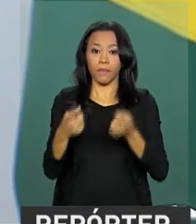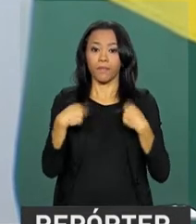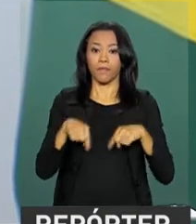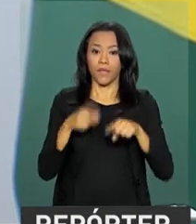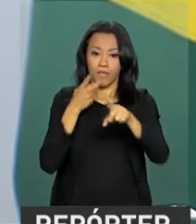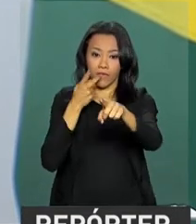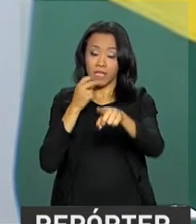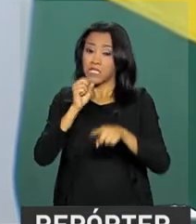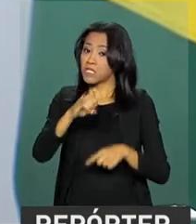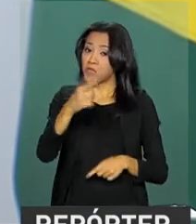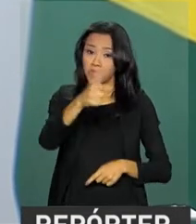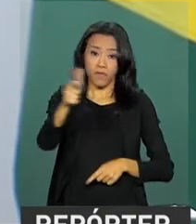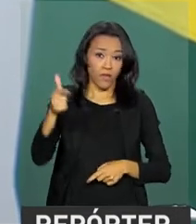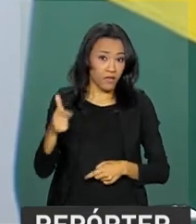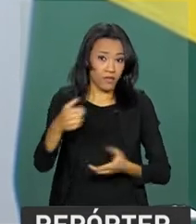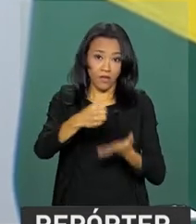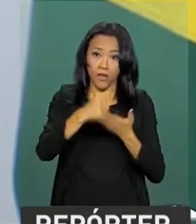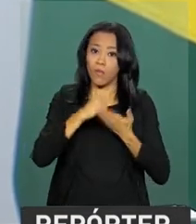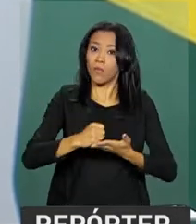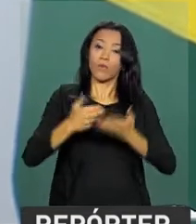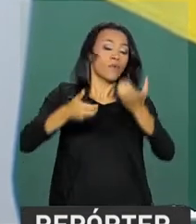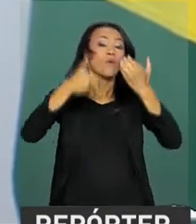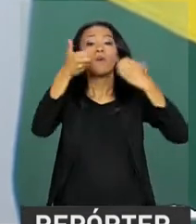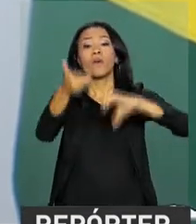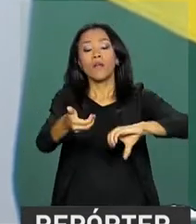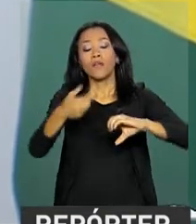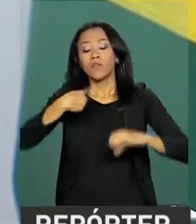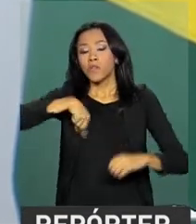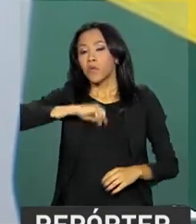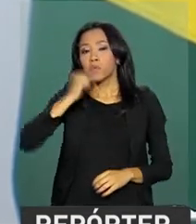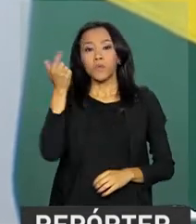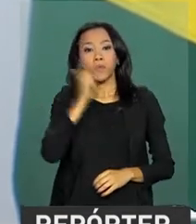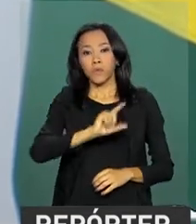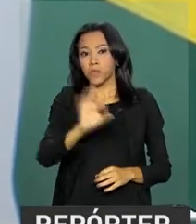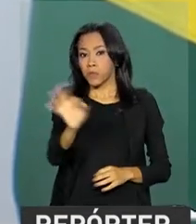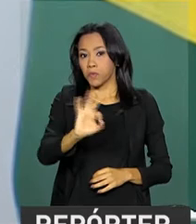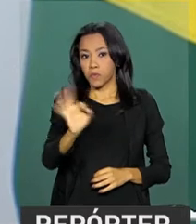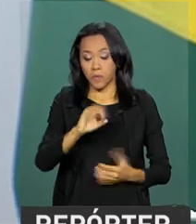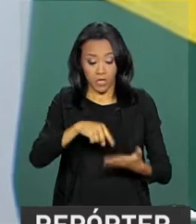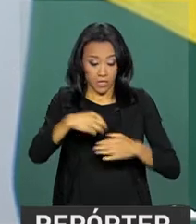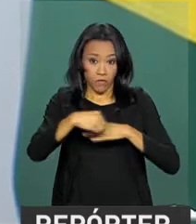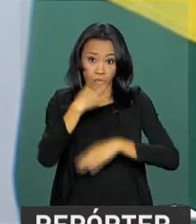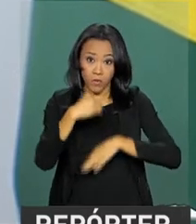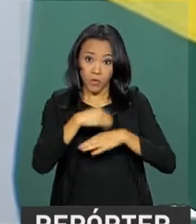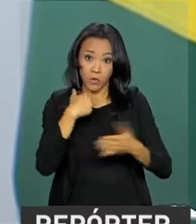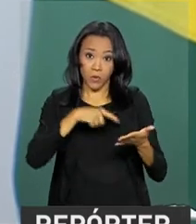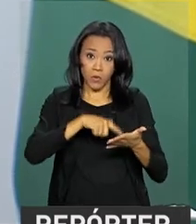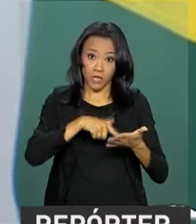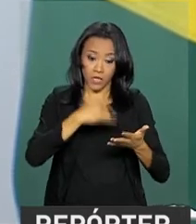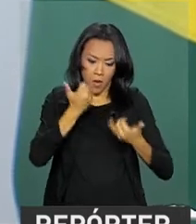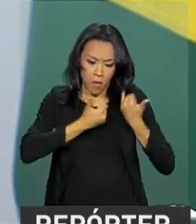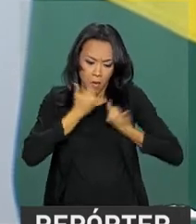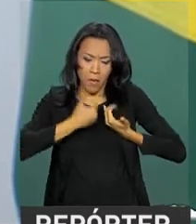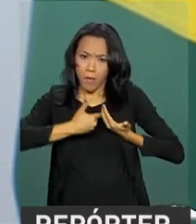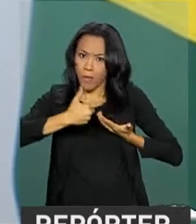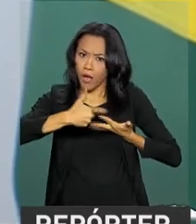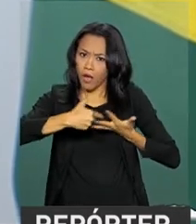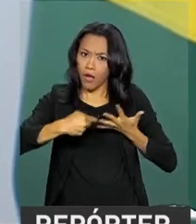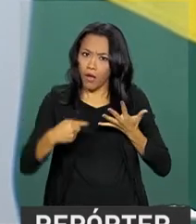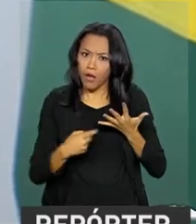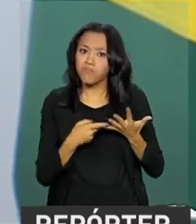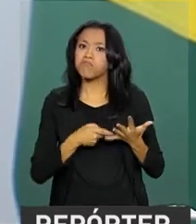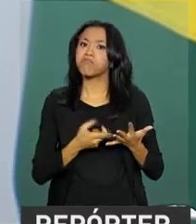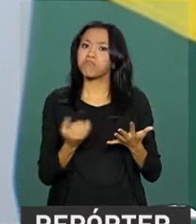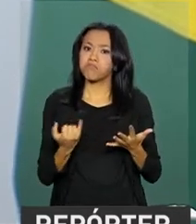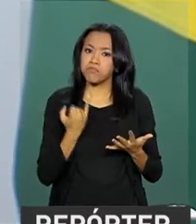esses índices extraordinária mente positivos que temos aqui eu ressalto dentre tantos um deles que